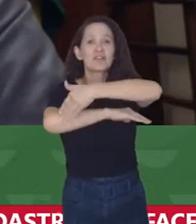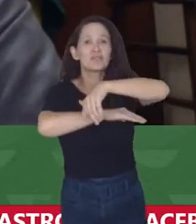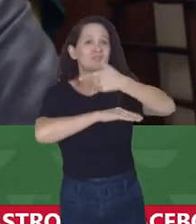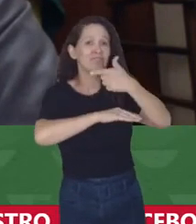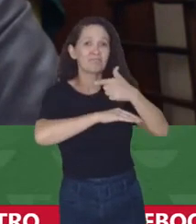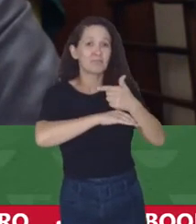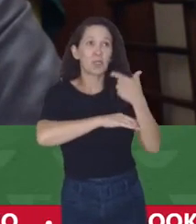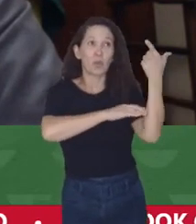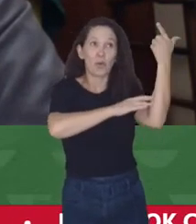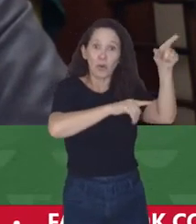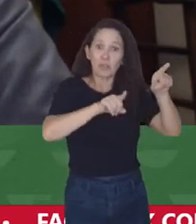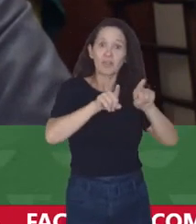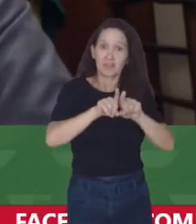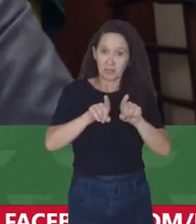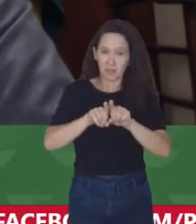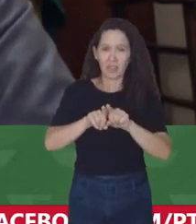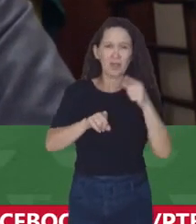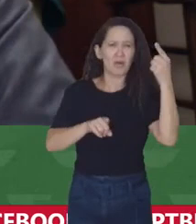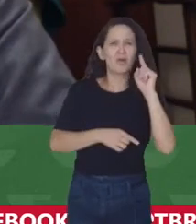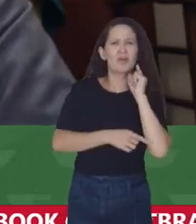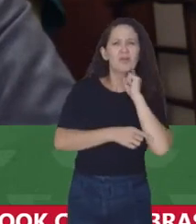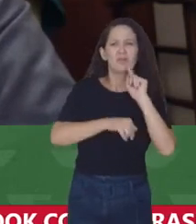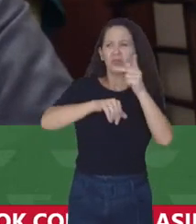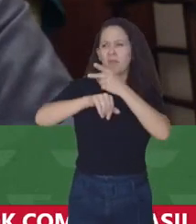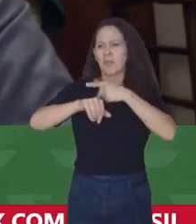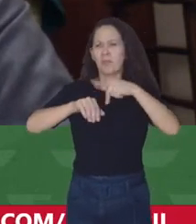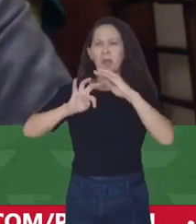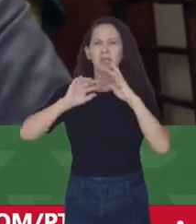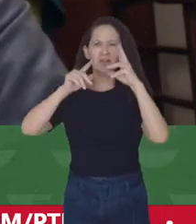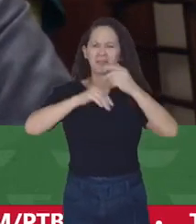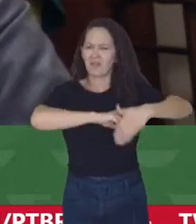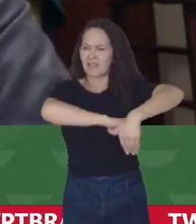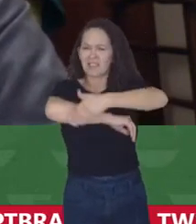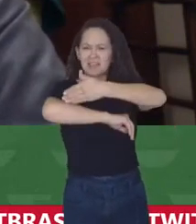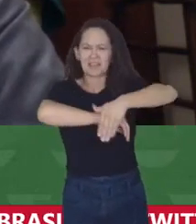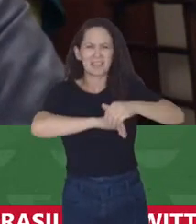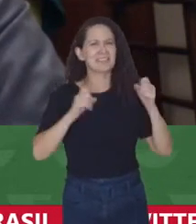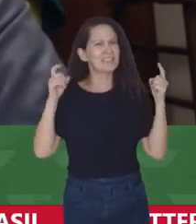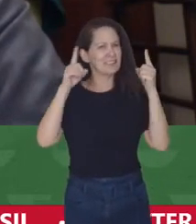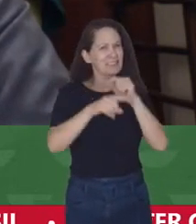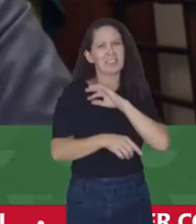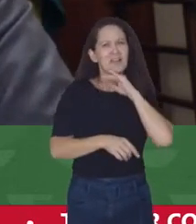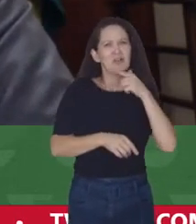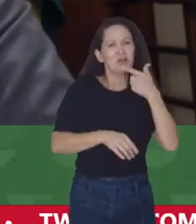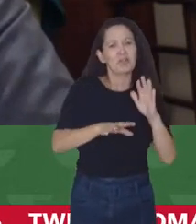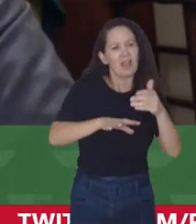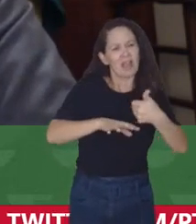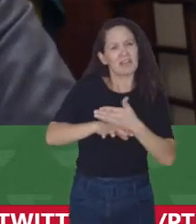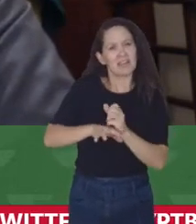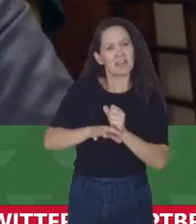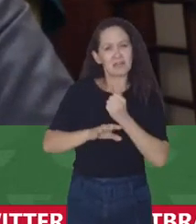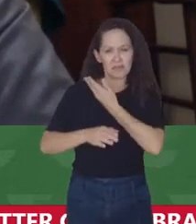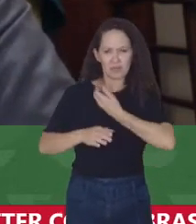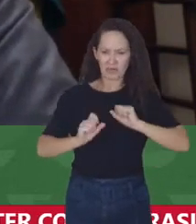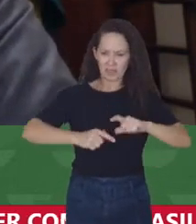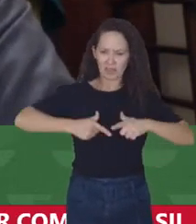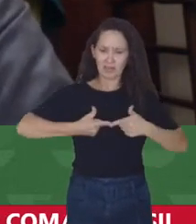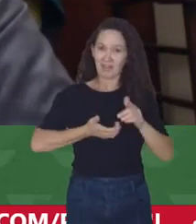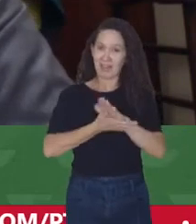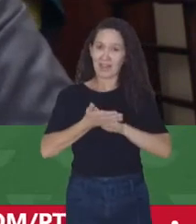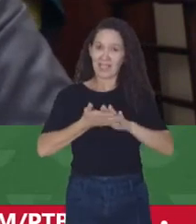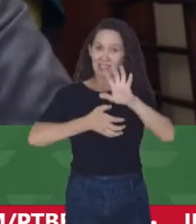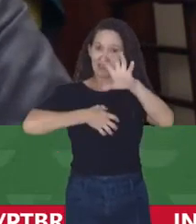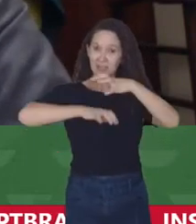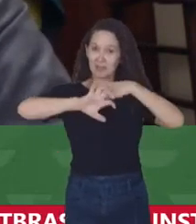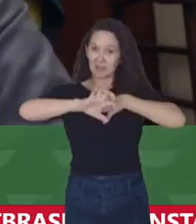outras rodovias em Minas e outras rodovias no país. Então o governo sem ação, sem iniciativa, sem